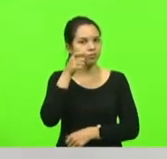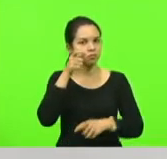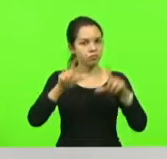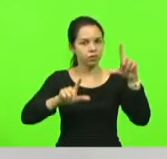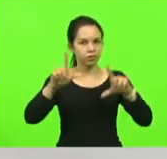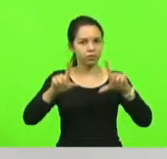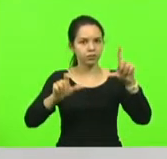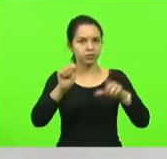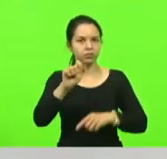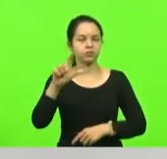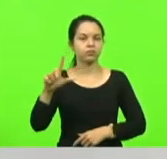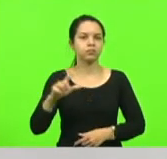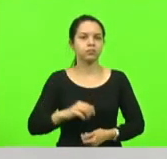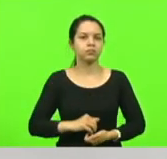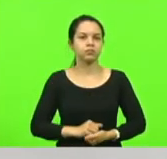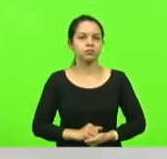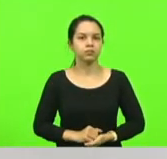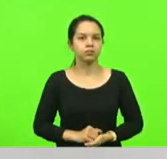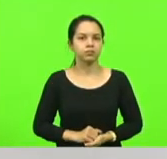AL.